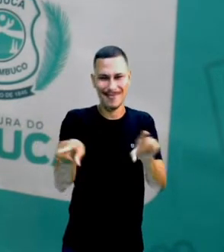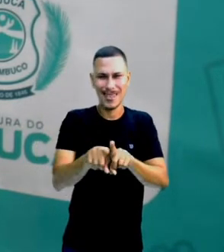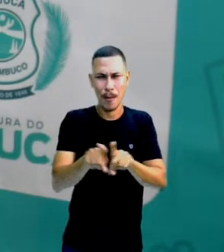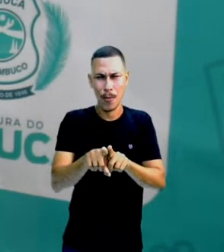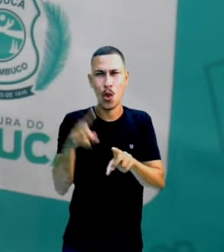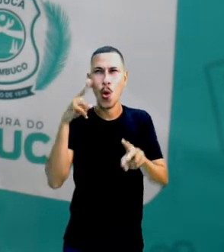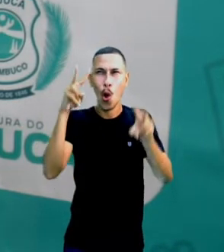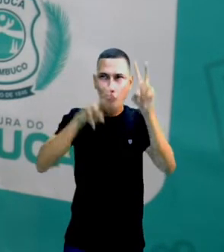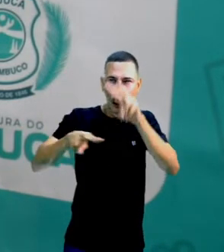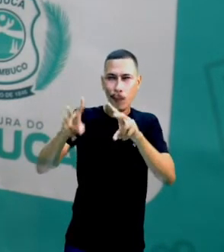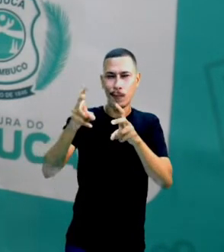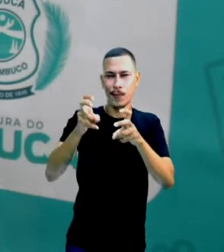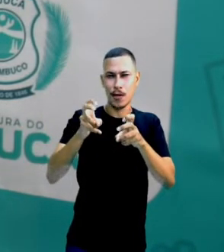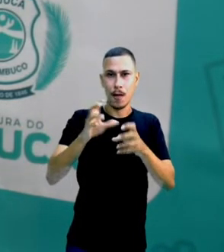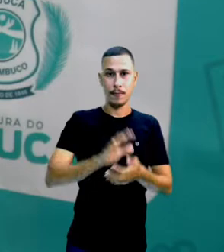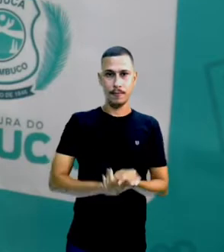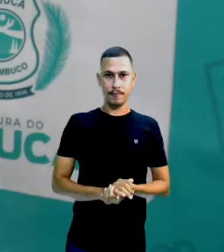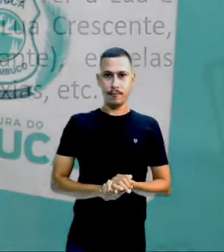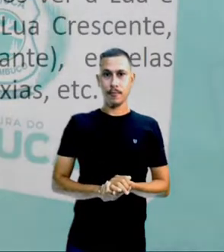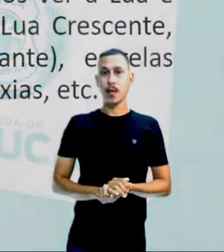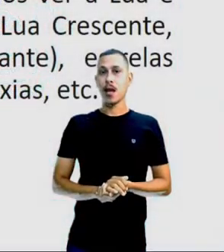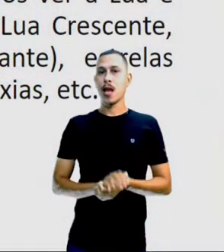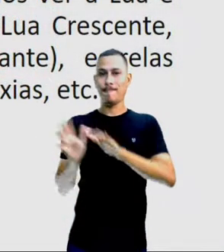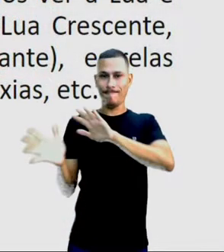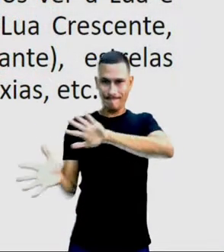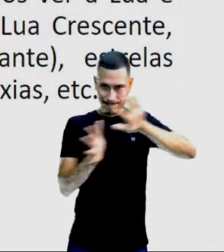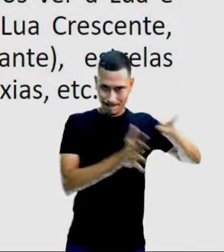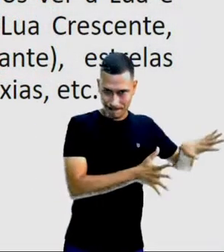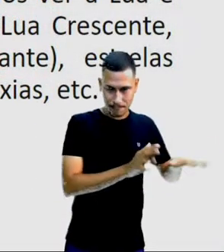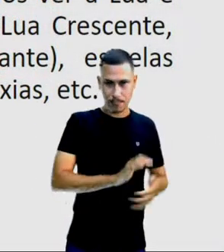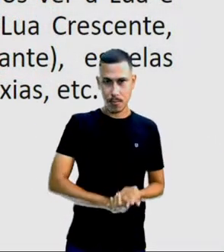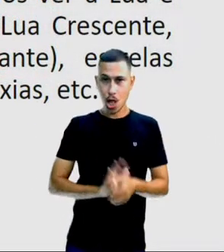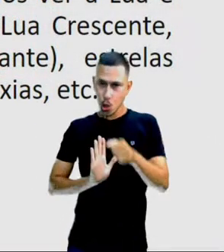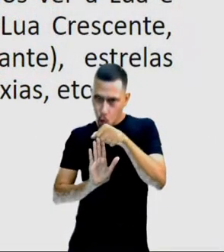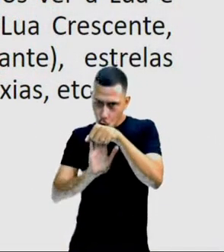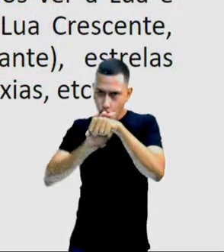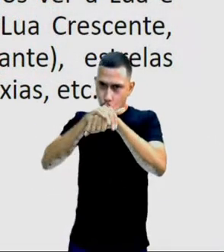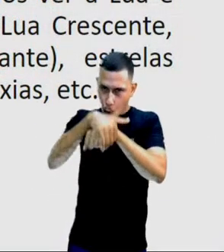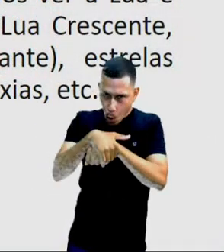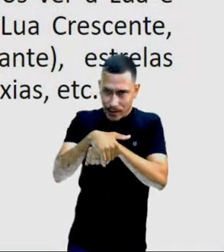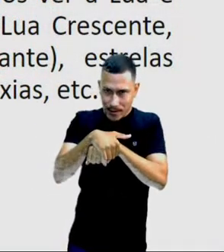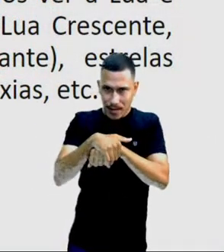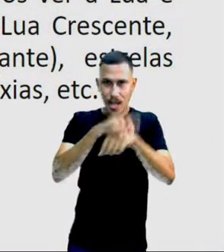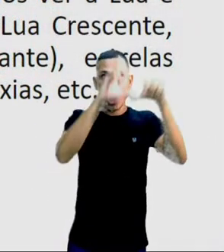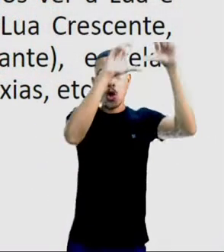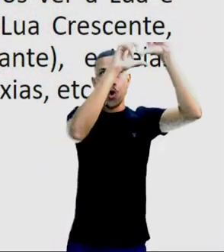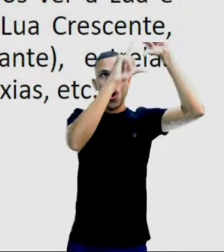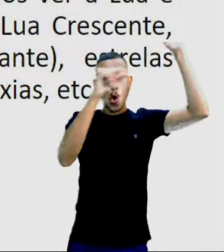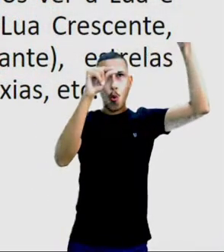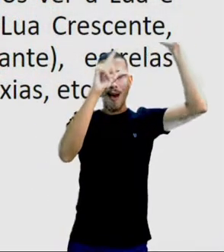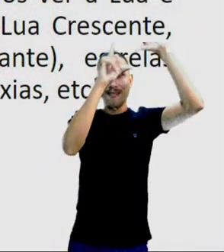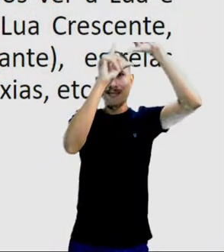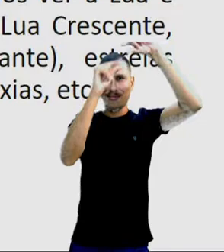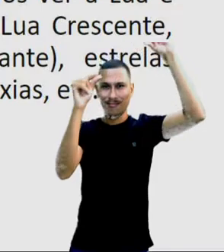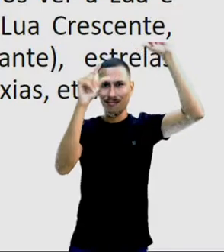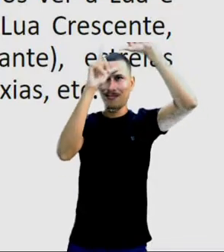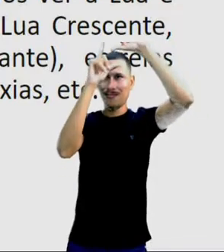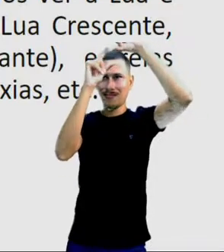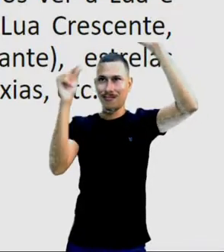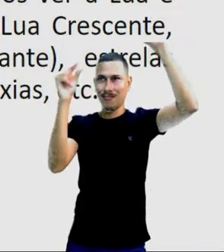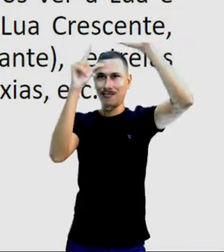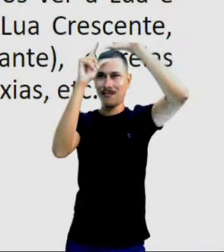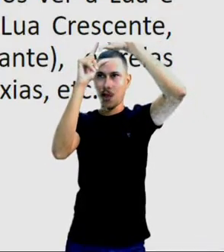oeste. Durante a noite, podemos ver a lua e suas fases. Lua nova,